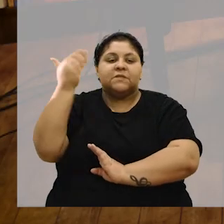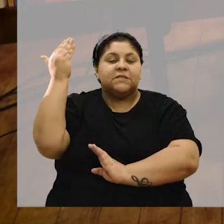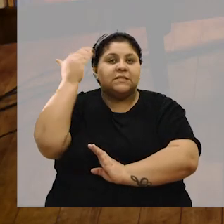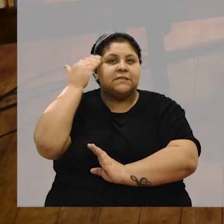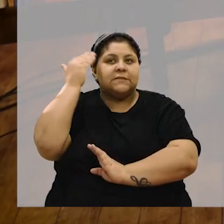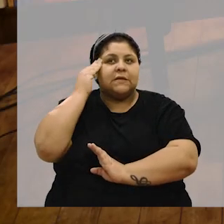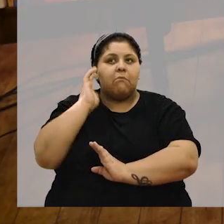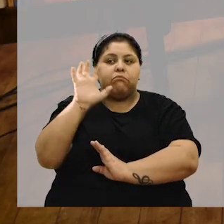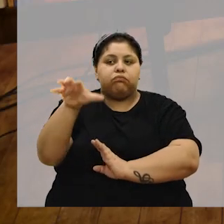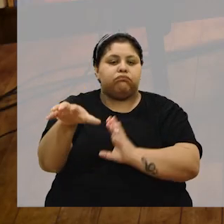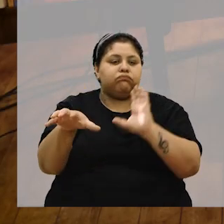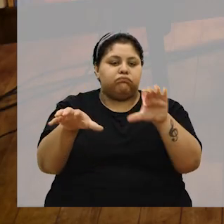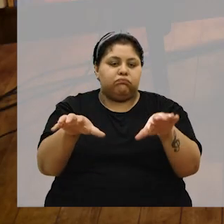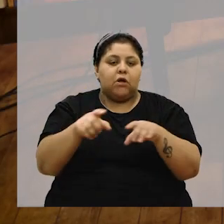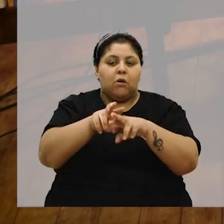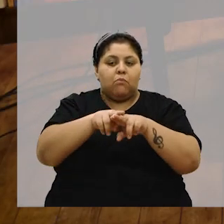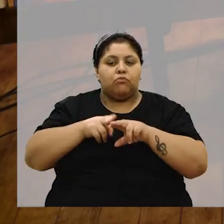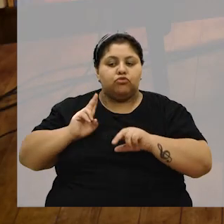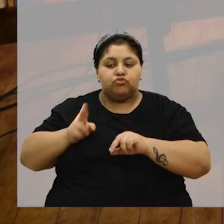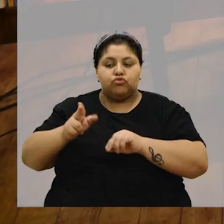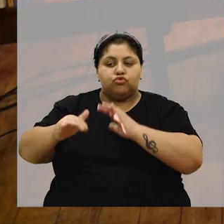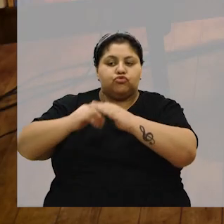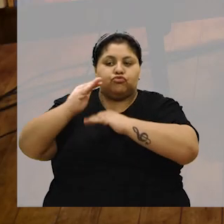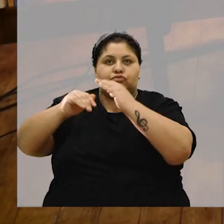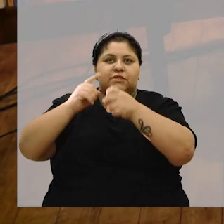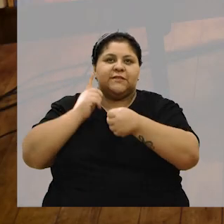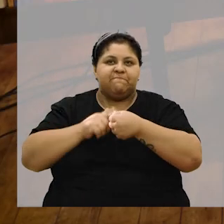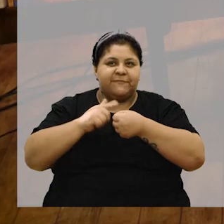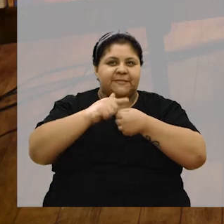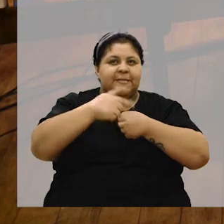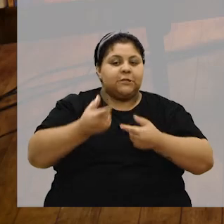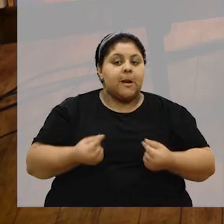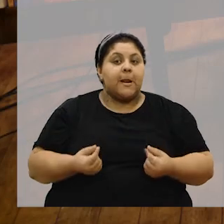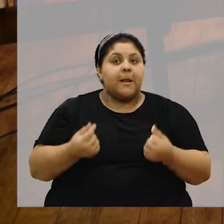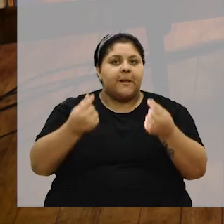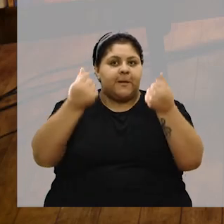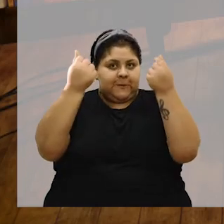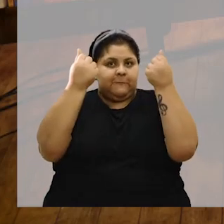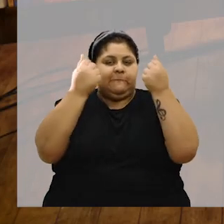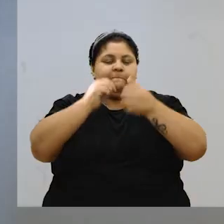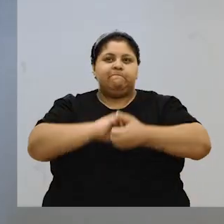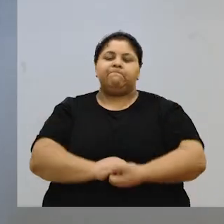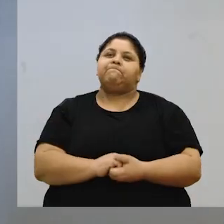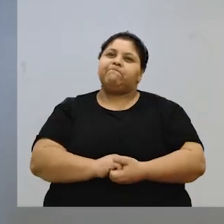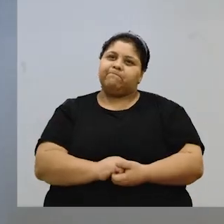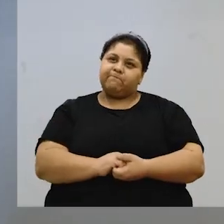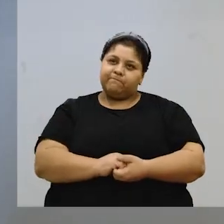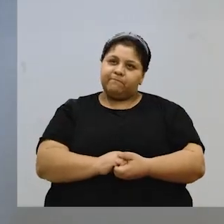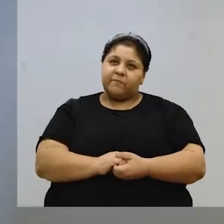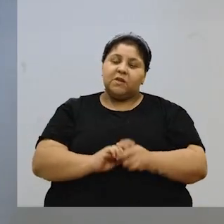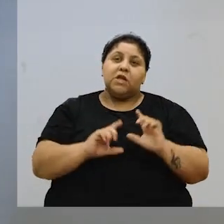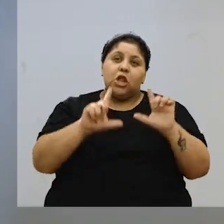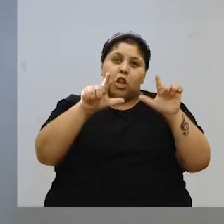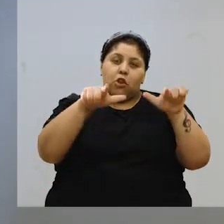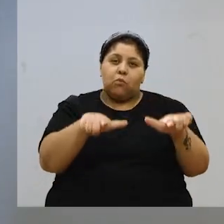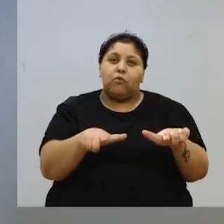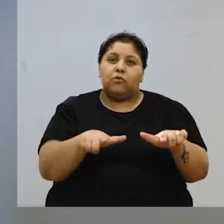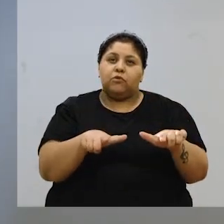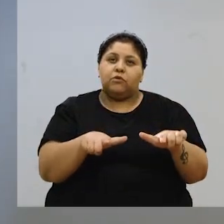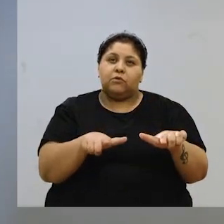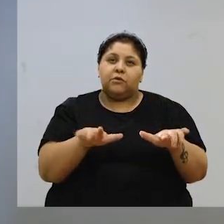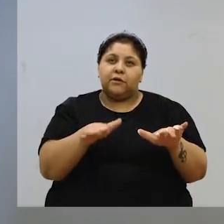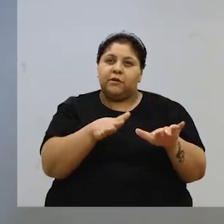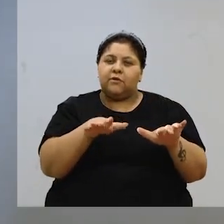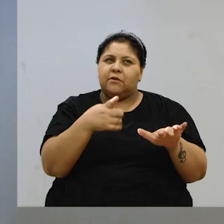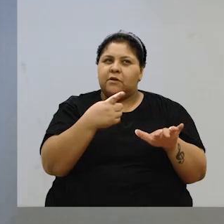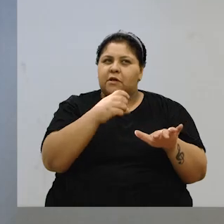eu acho que ela sabe para onde ela quer ir. Por isso que ela não para de desenvolver. A gente está numa cidade muito rica, né? Num lugar que daqui a